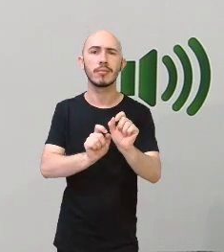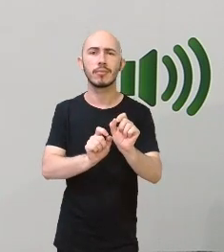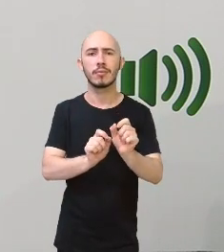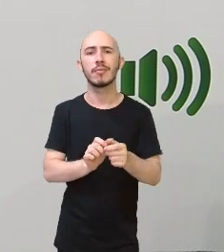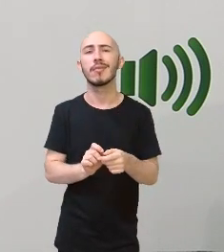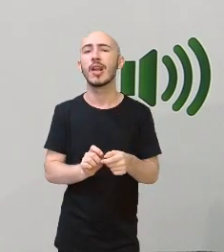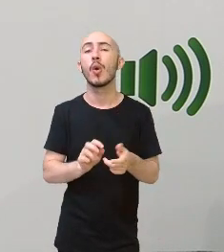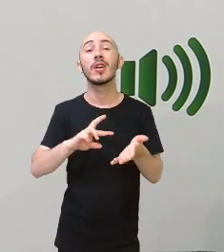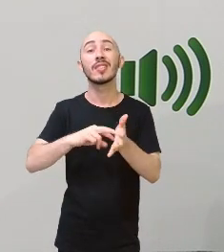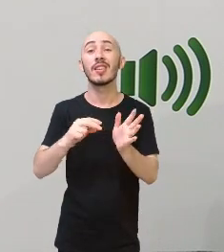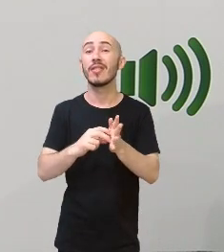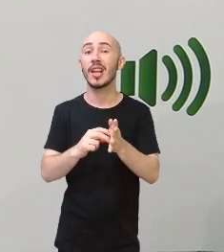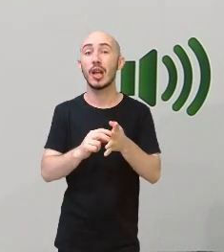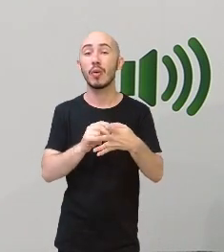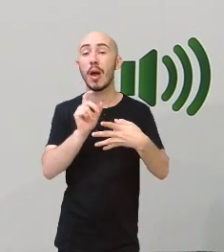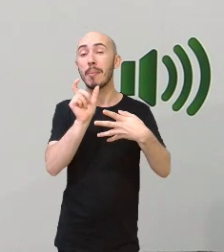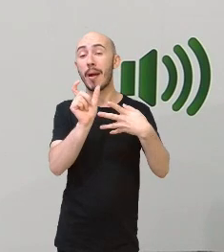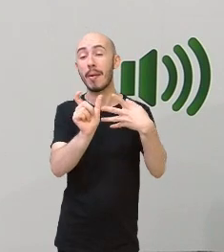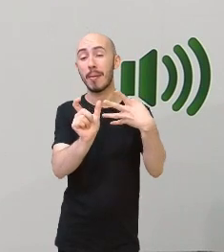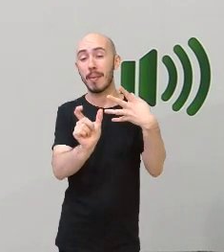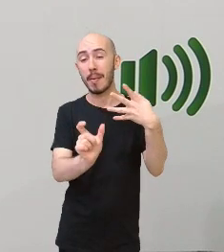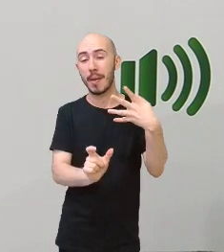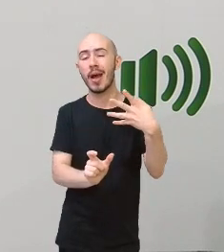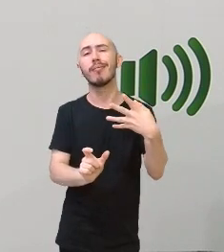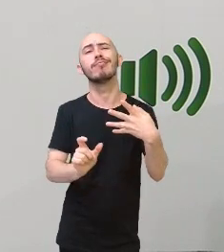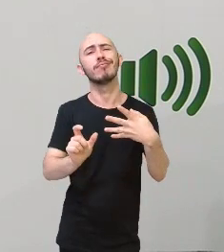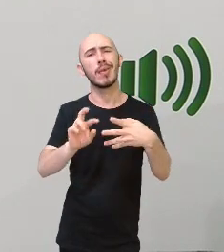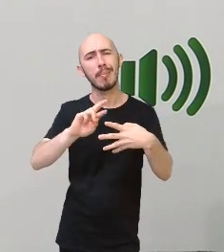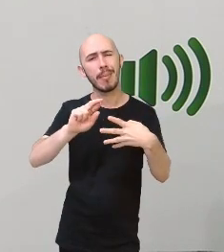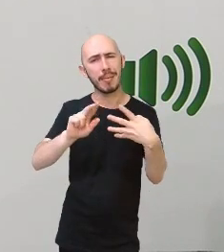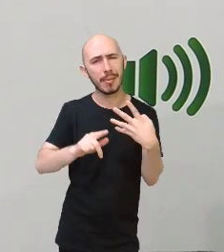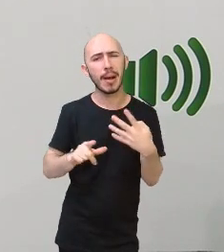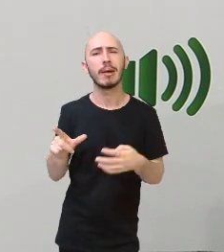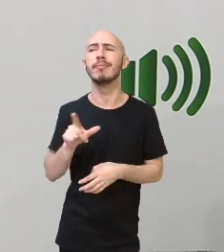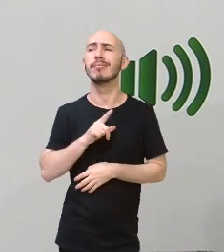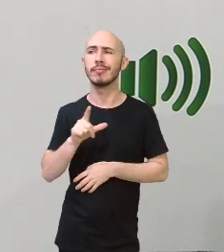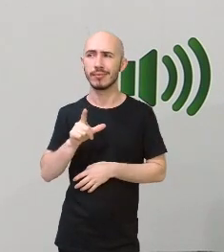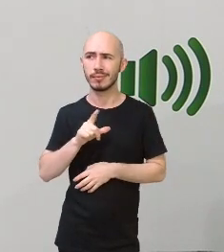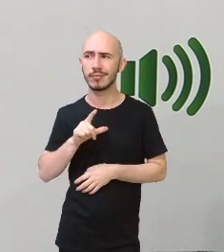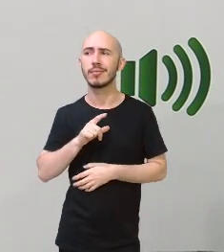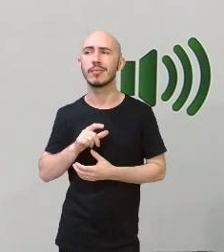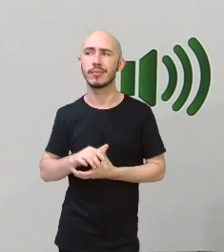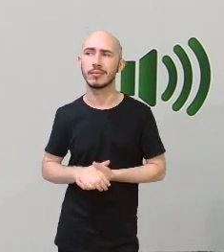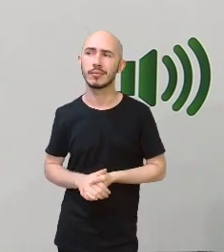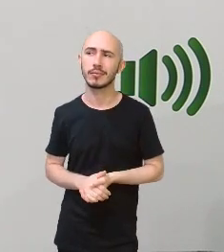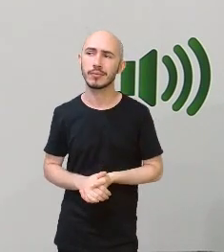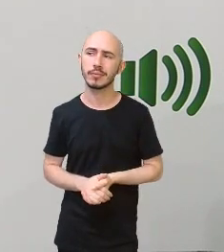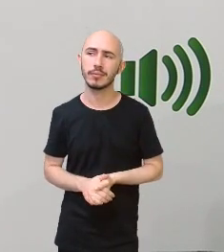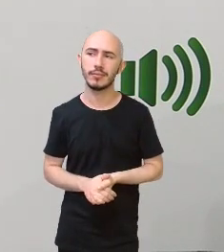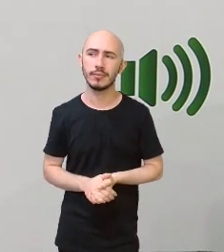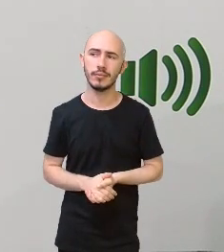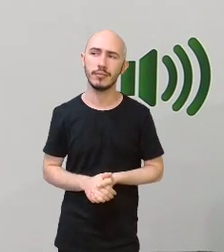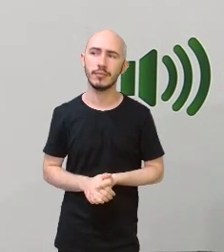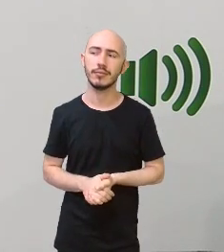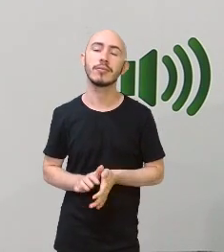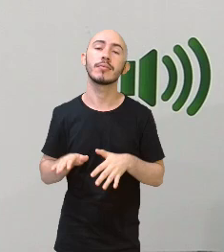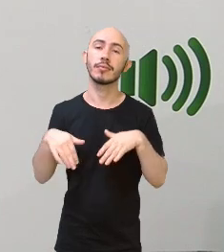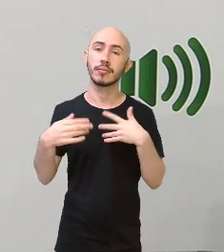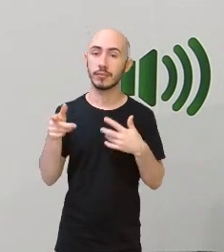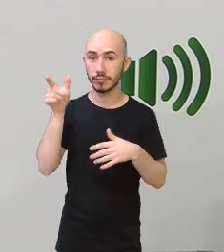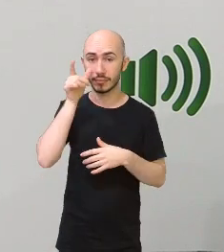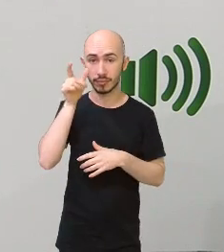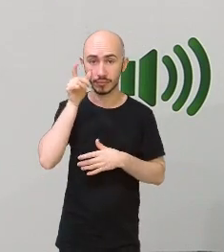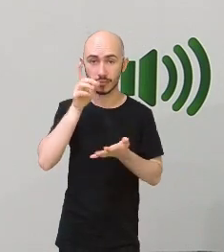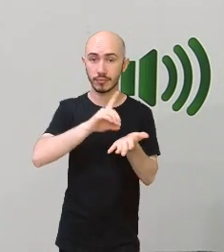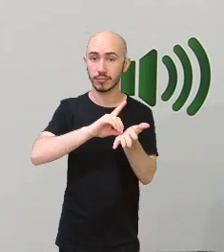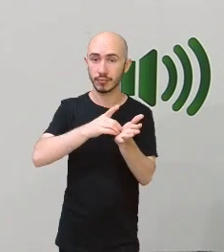porque aí foi cortado um pedacinho, mas quantos significados tem essa palavra dormir? E aí o interessante do dicionário